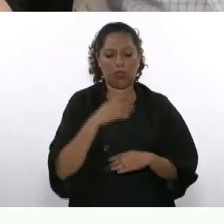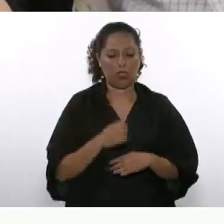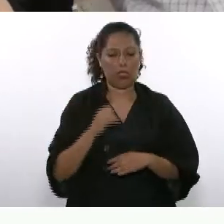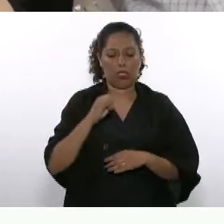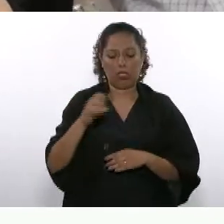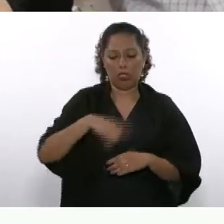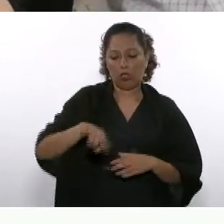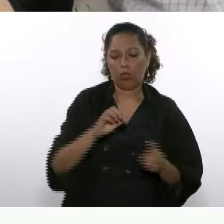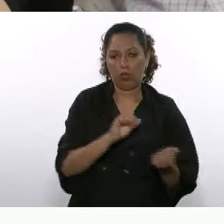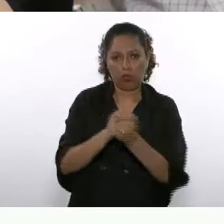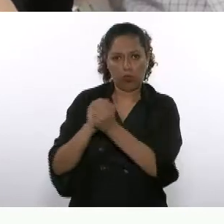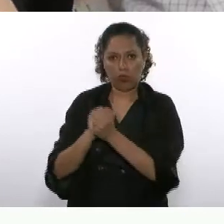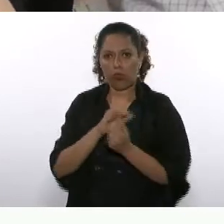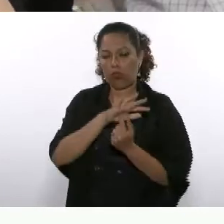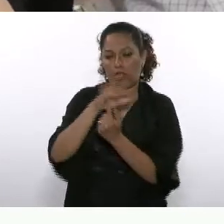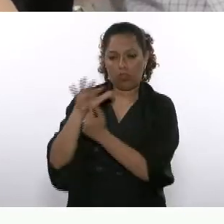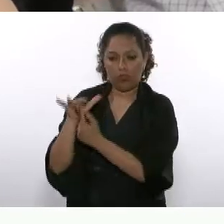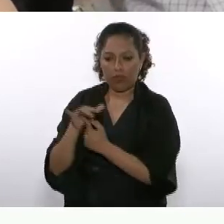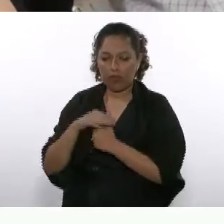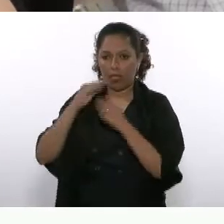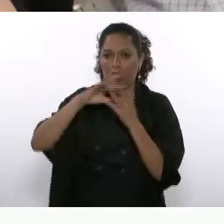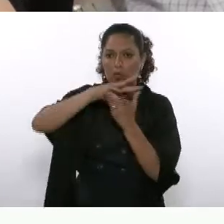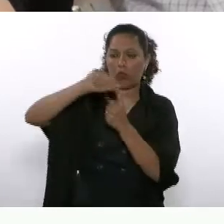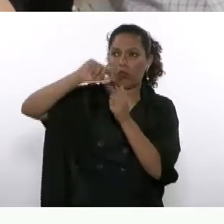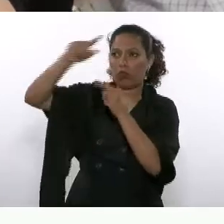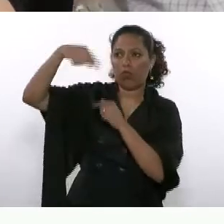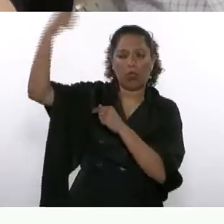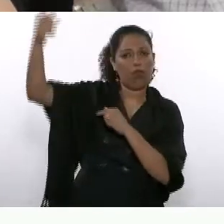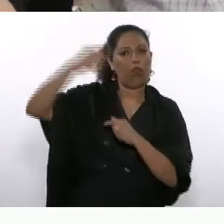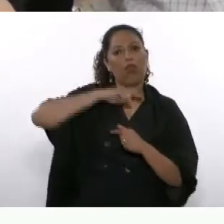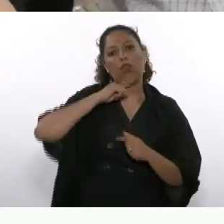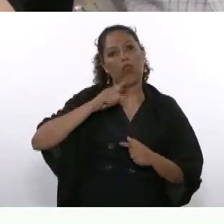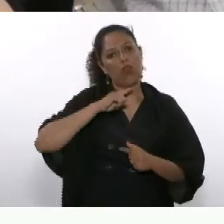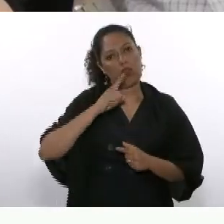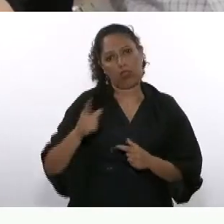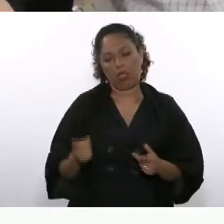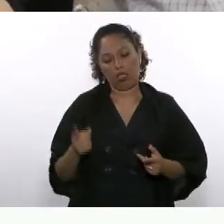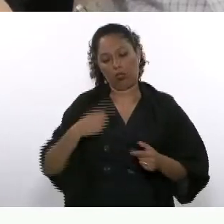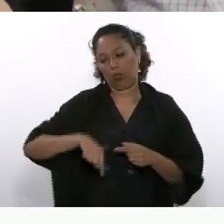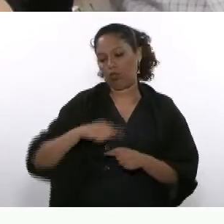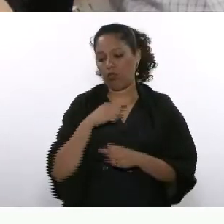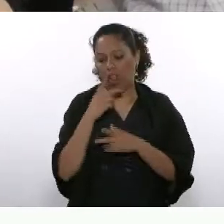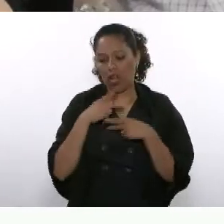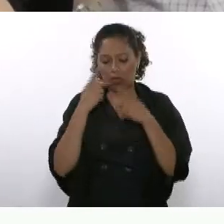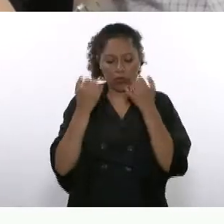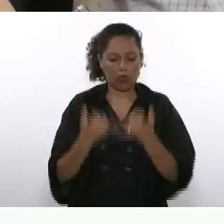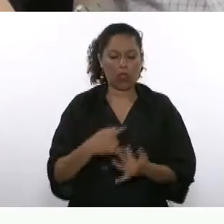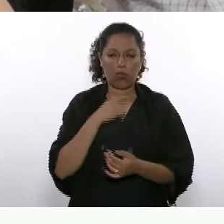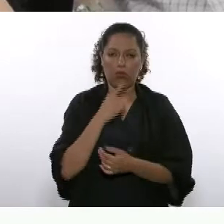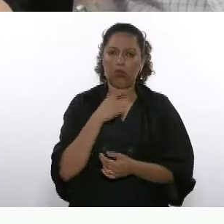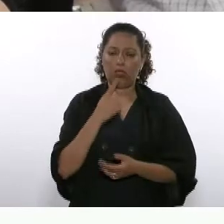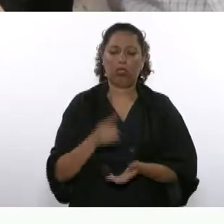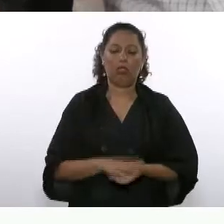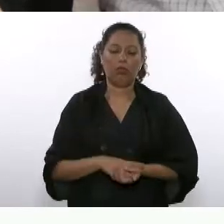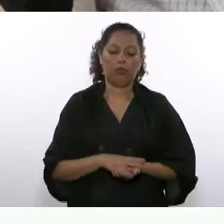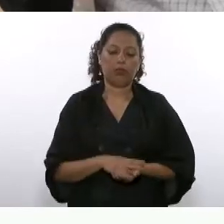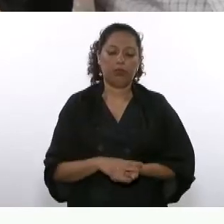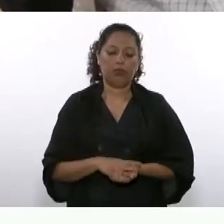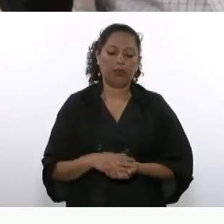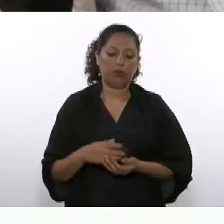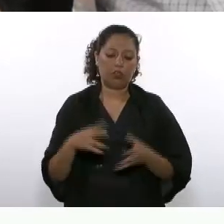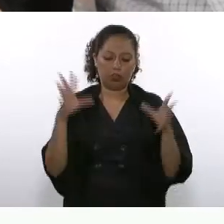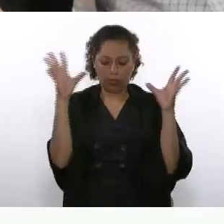países, nas principais feiras que acontecem no mundo afora, a gente acaba sendo mais um na multidão. A gente fez aqui um